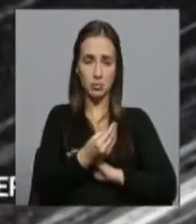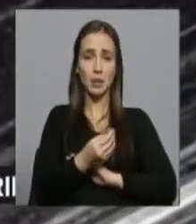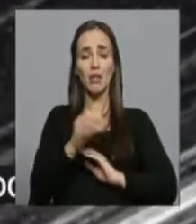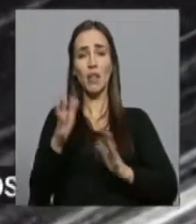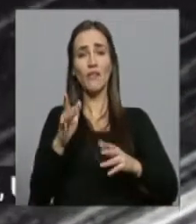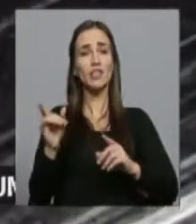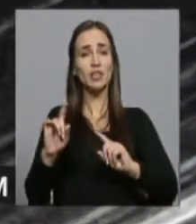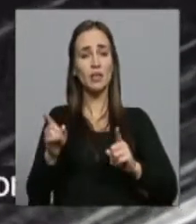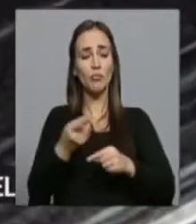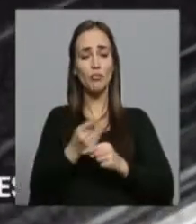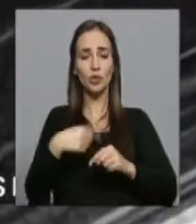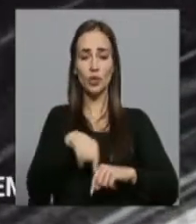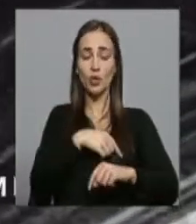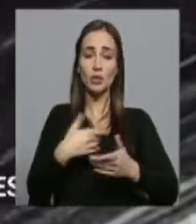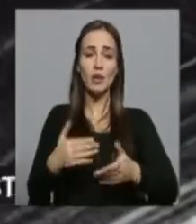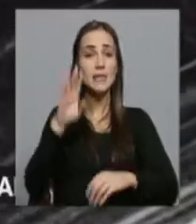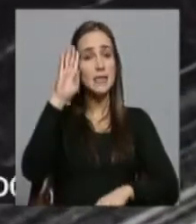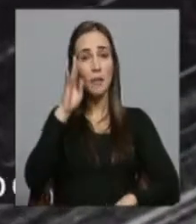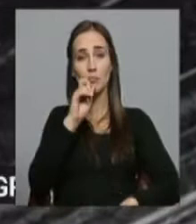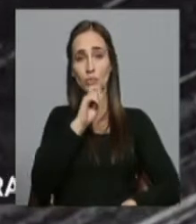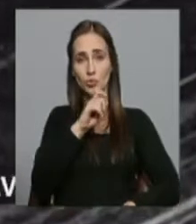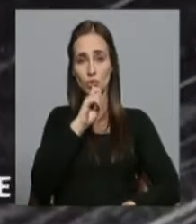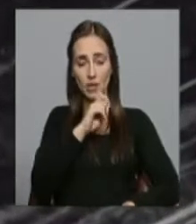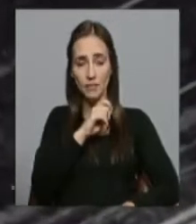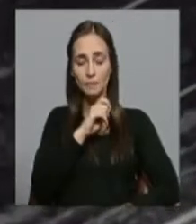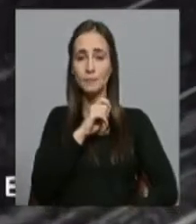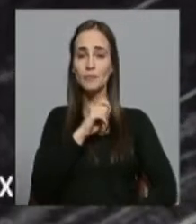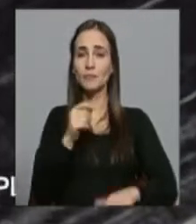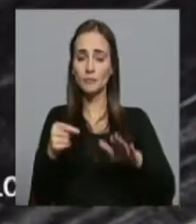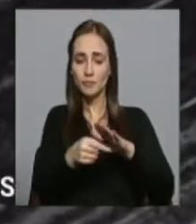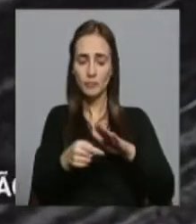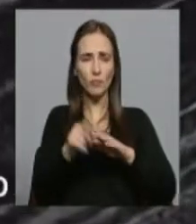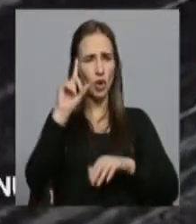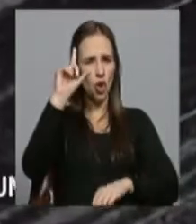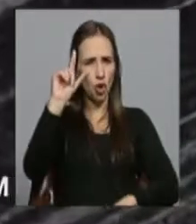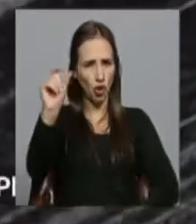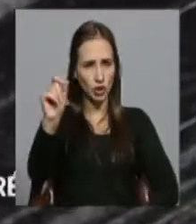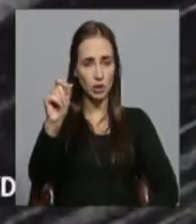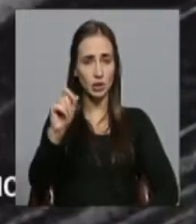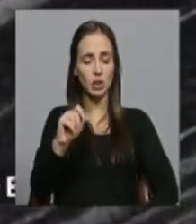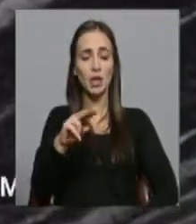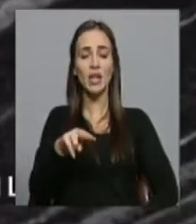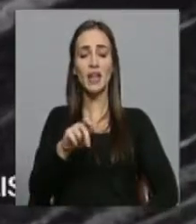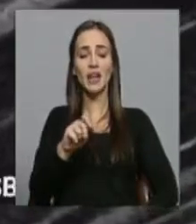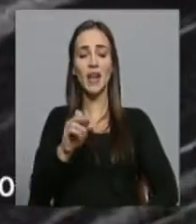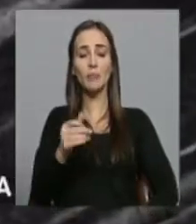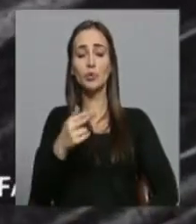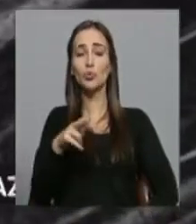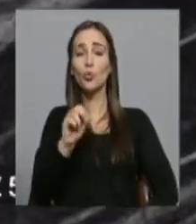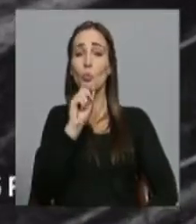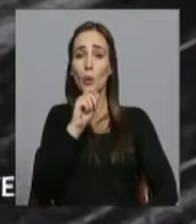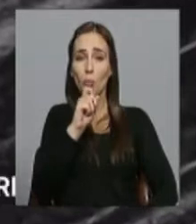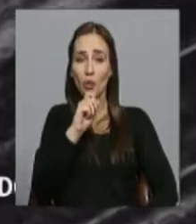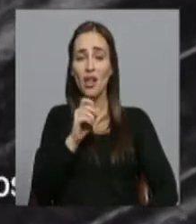Caronte, que eventualmente por baixo de Plutão e de Caronte, que está mais distante até do que Urano e Neptuno, pode haver também oceanos de água